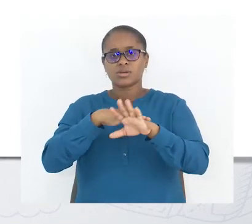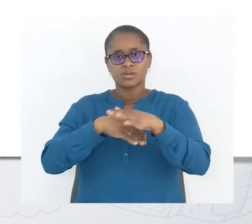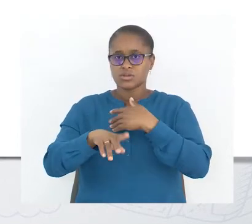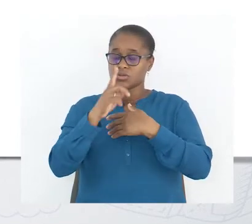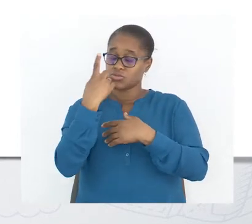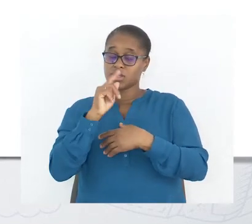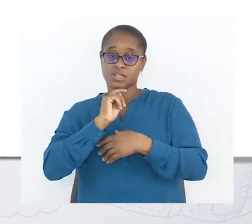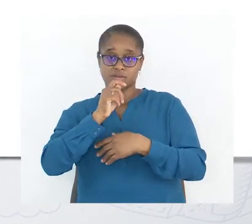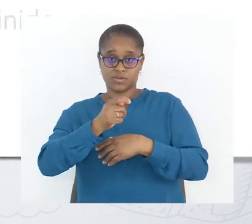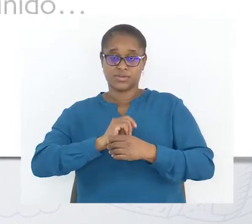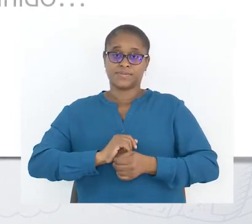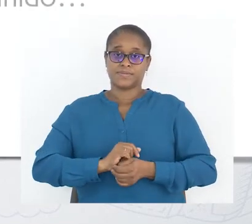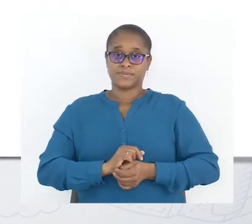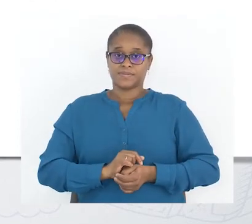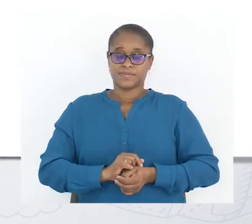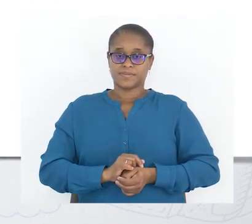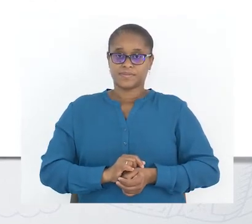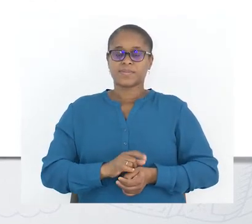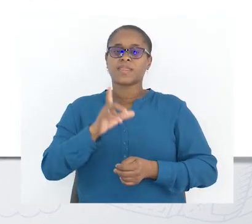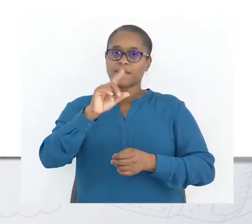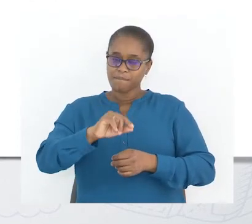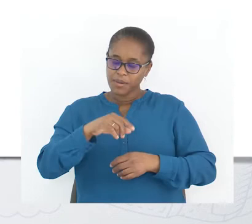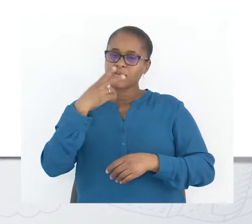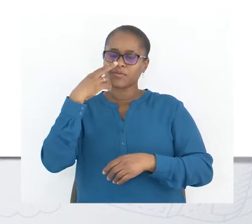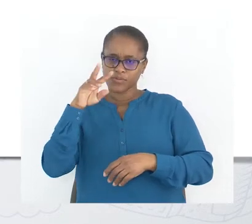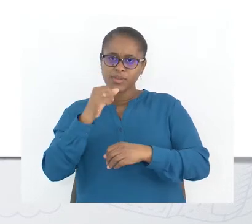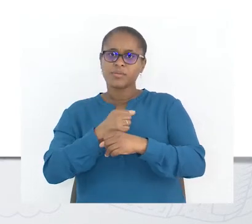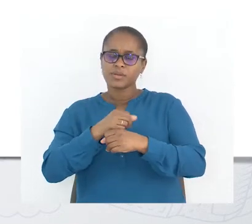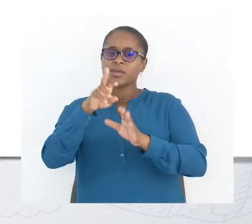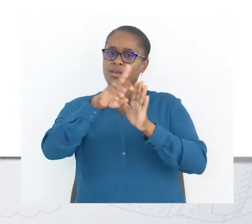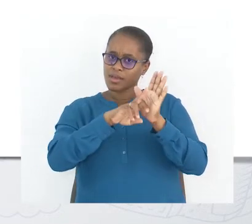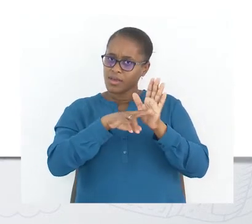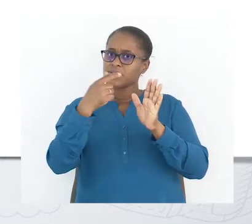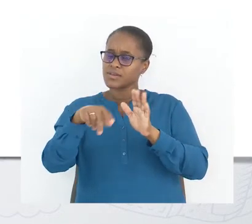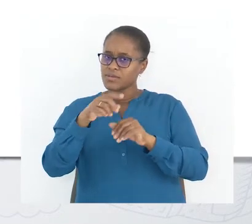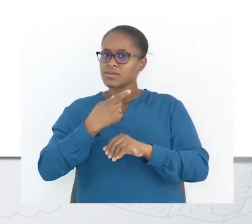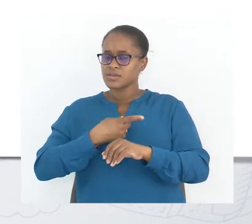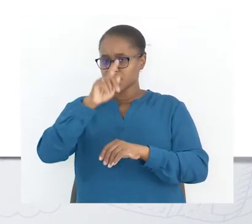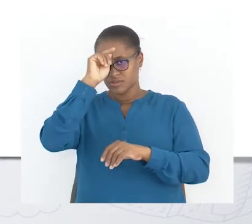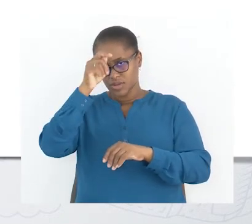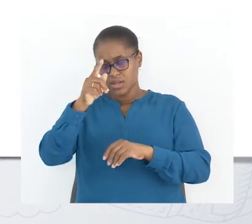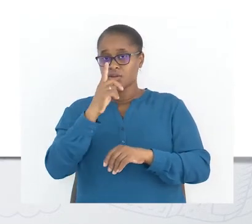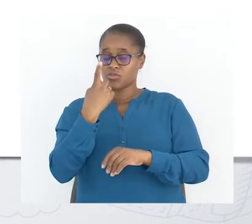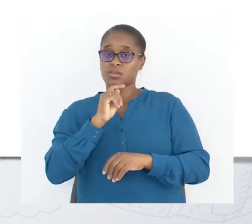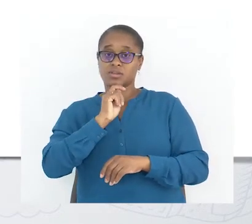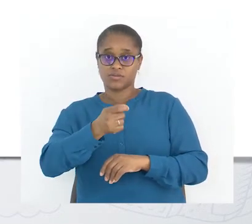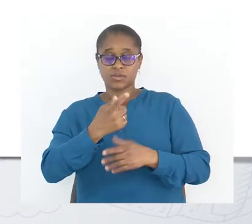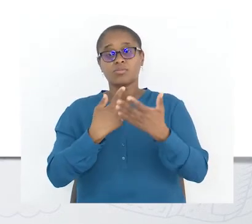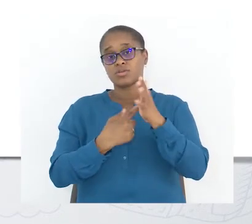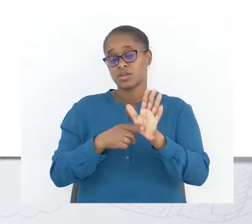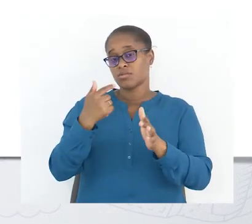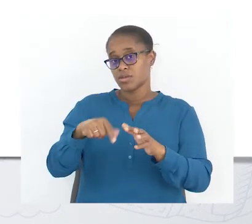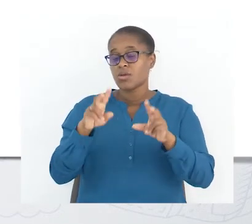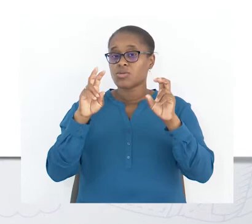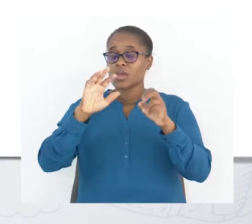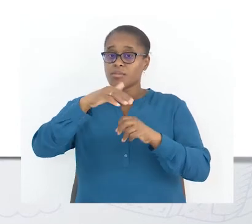realização de uma entrevista. Vimos as regras que devem ser respeitadas numa entrevista, como, por exemplo, ter um